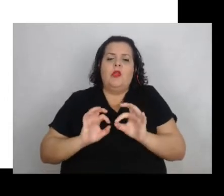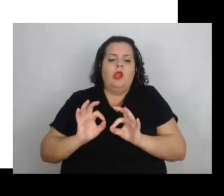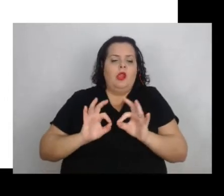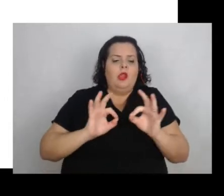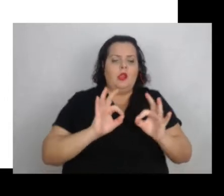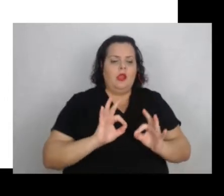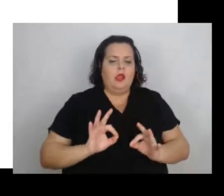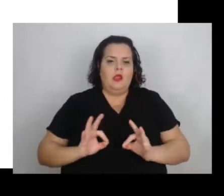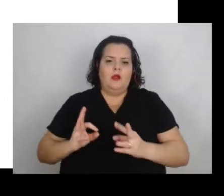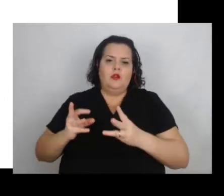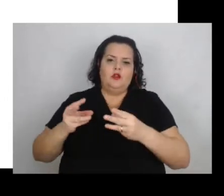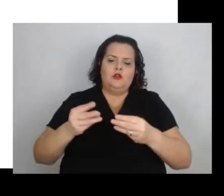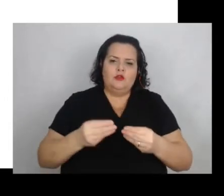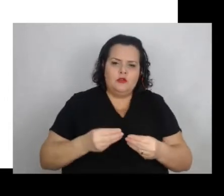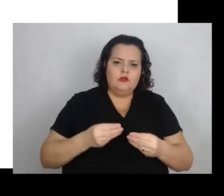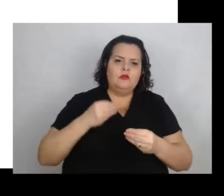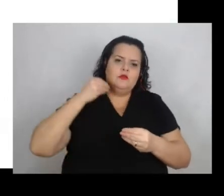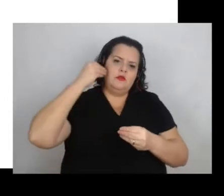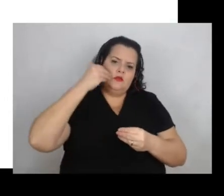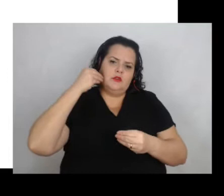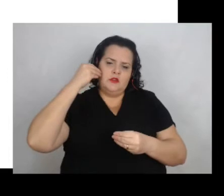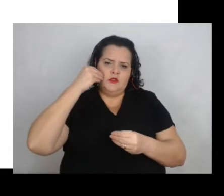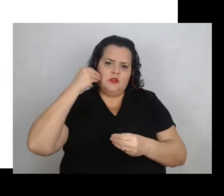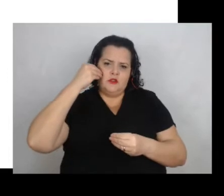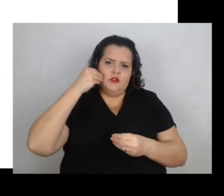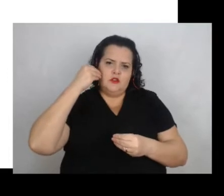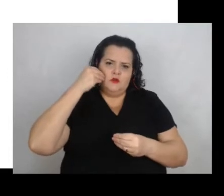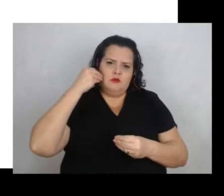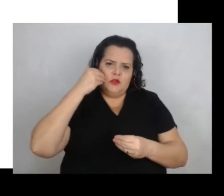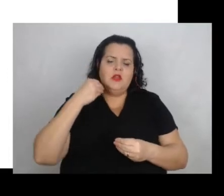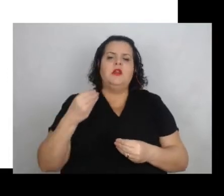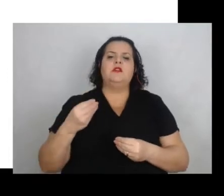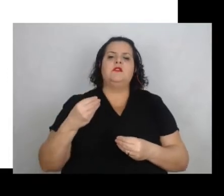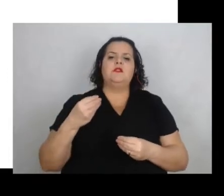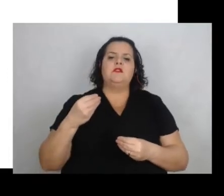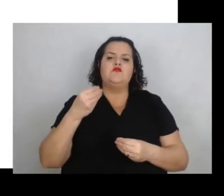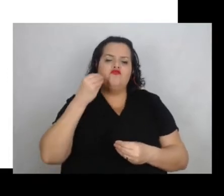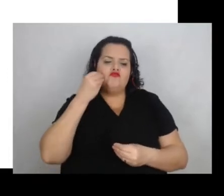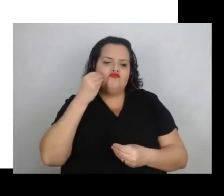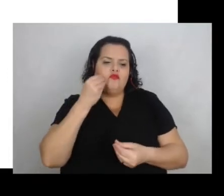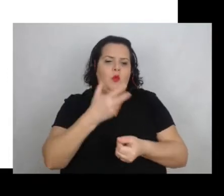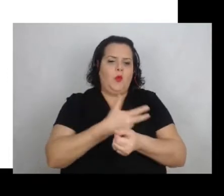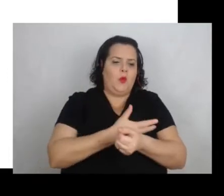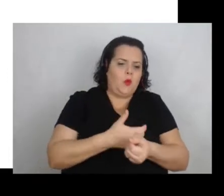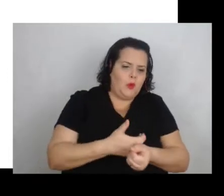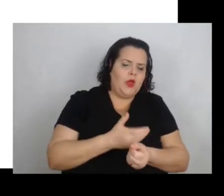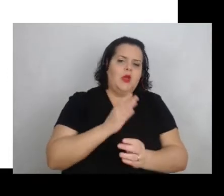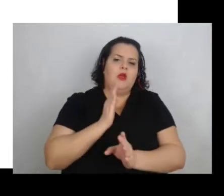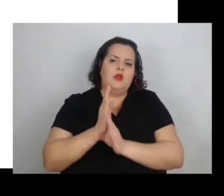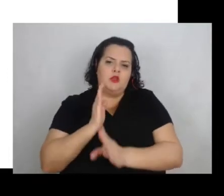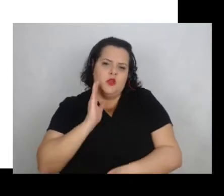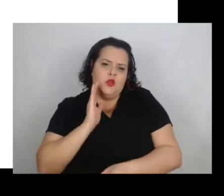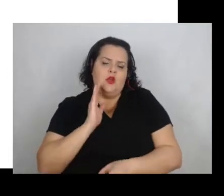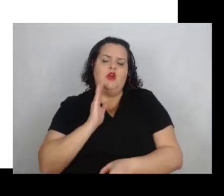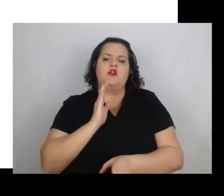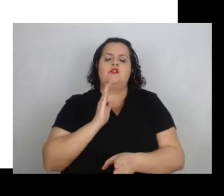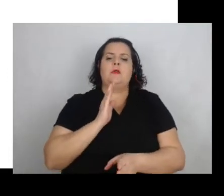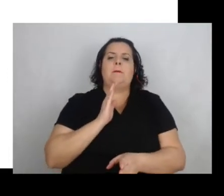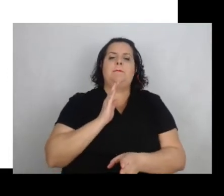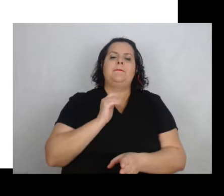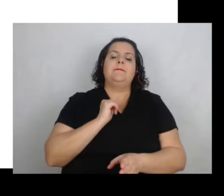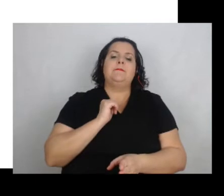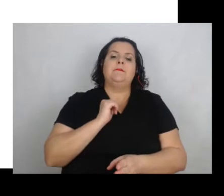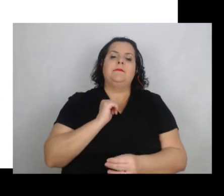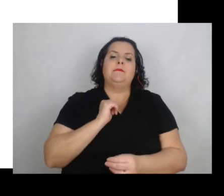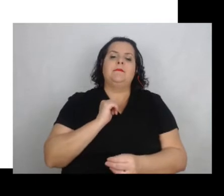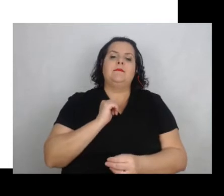de possibilidades de oferta de testes, né, sejam os testes diagnósticos de casos, seja a possibilidade